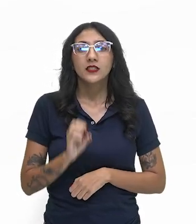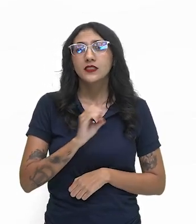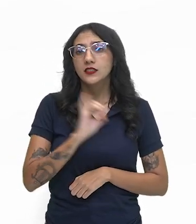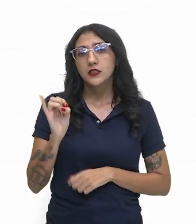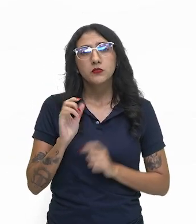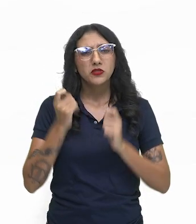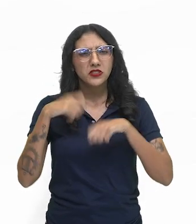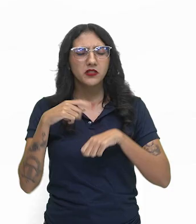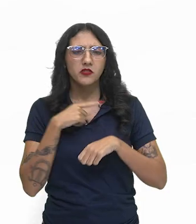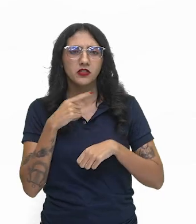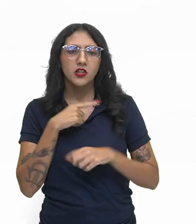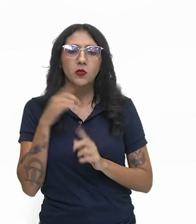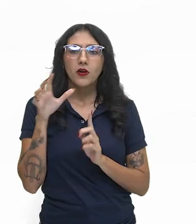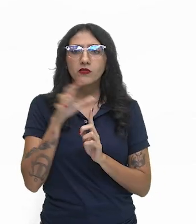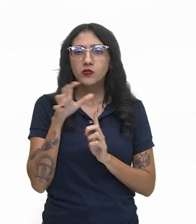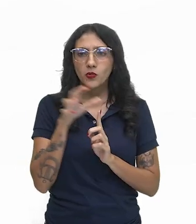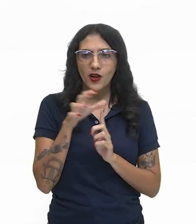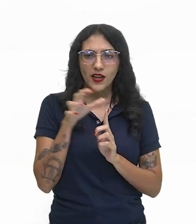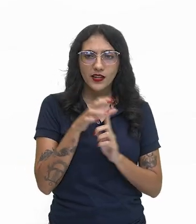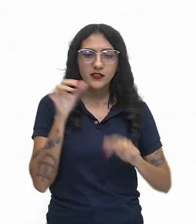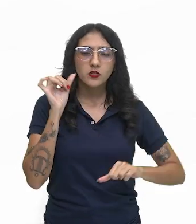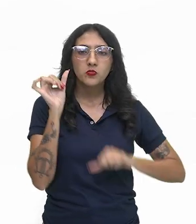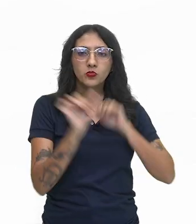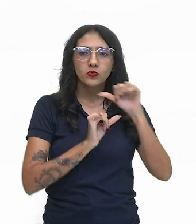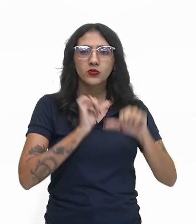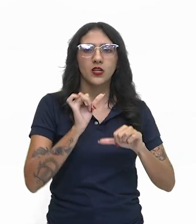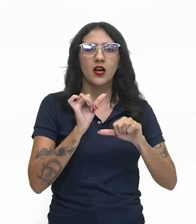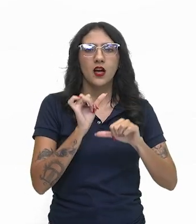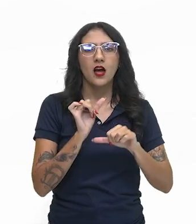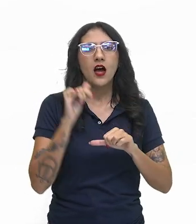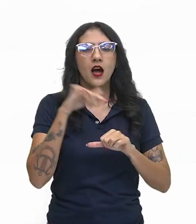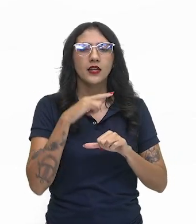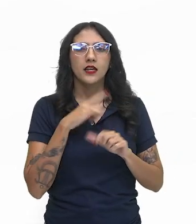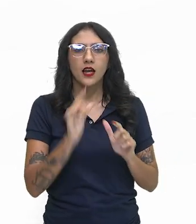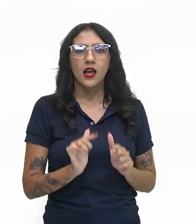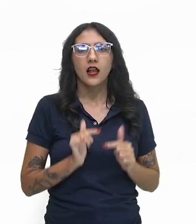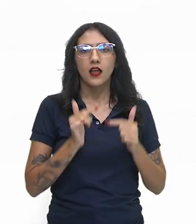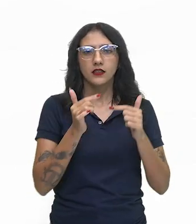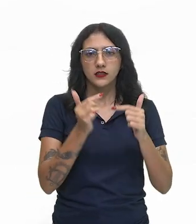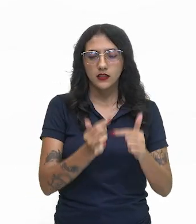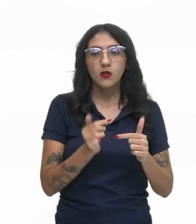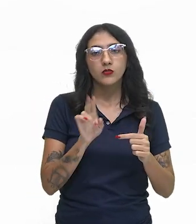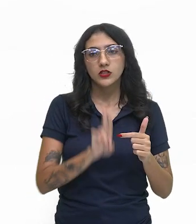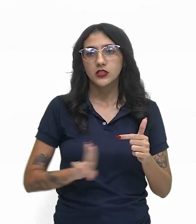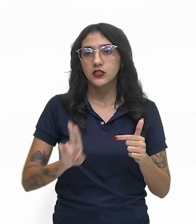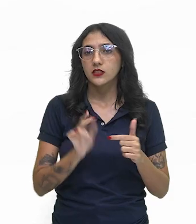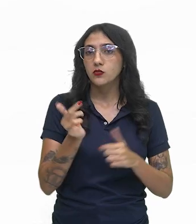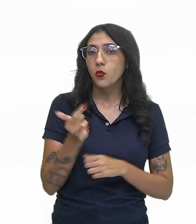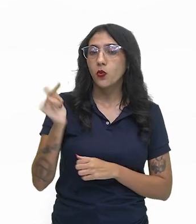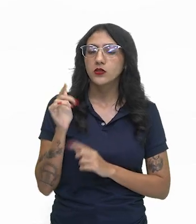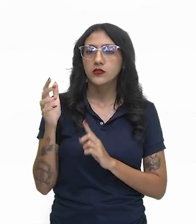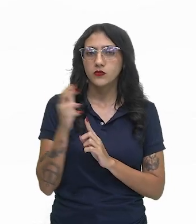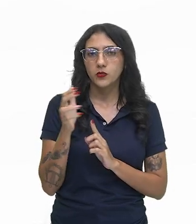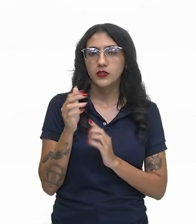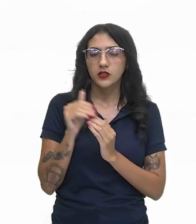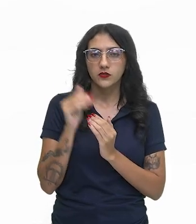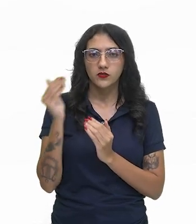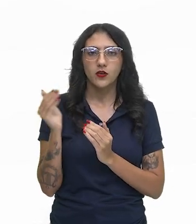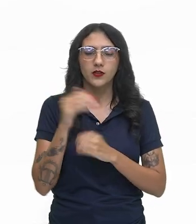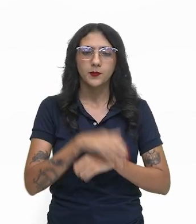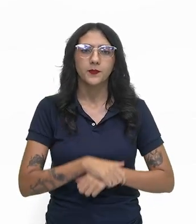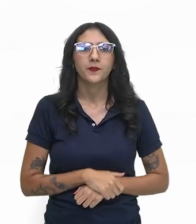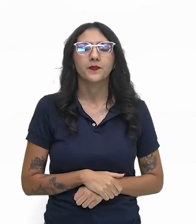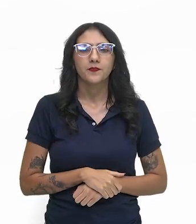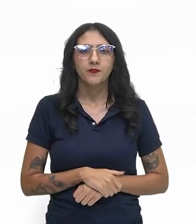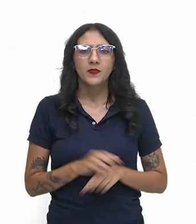seja forçado a mudar aquele estado por forças aplicadas sobre ele. Aí, neste caso,